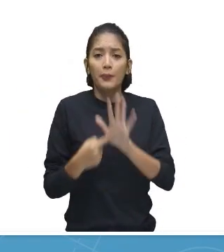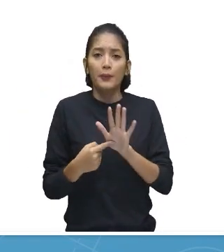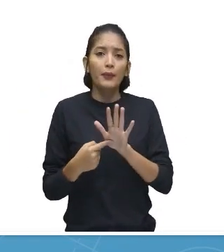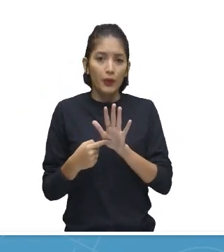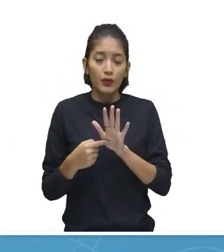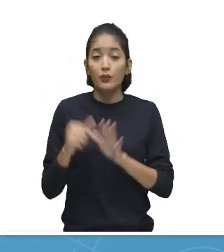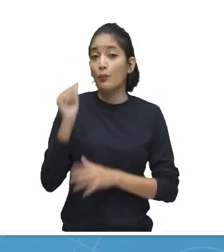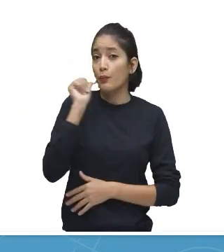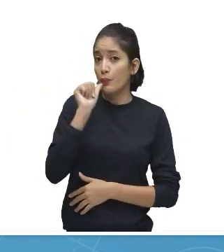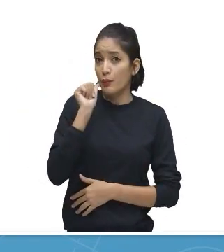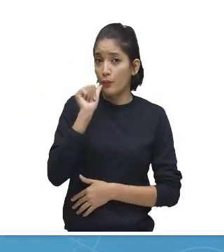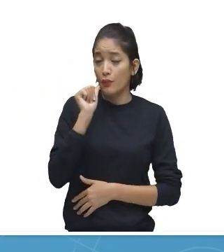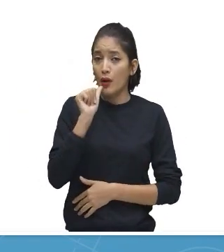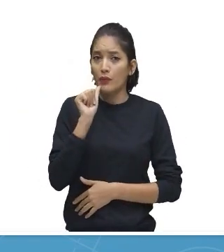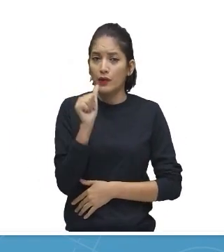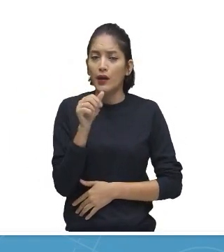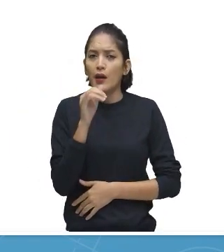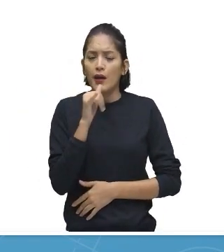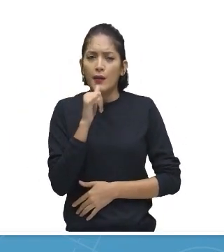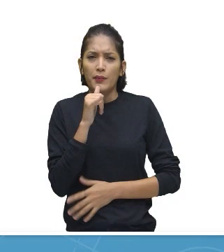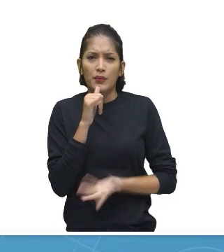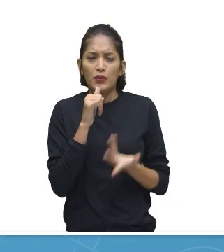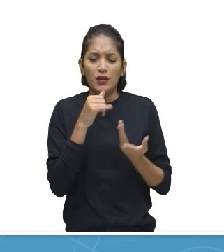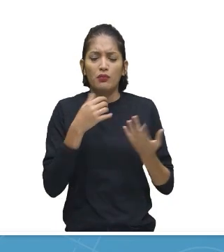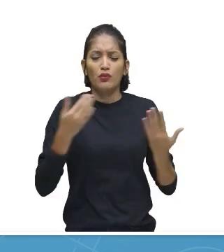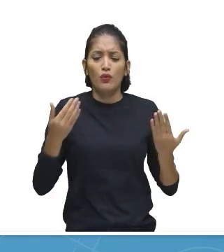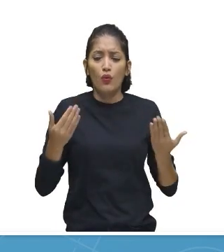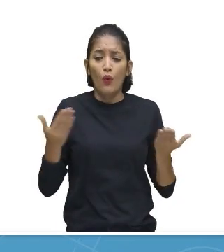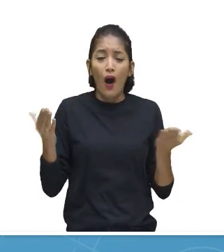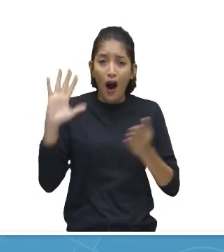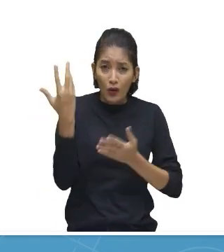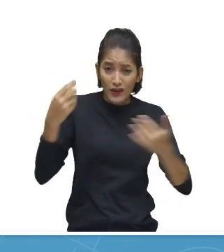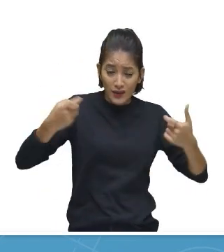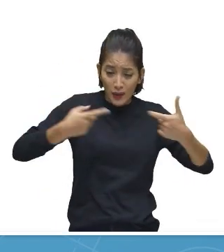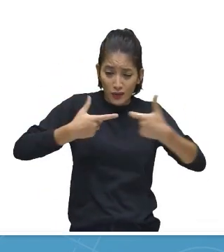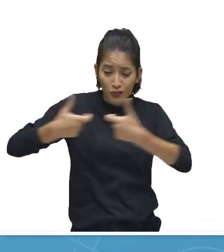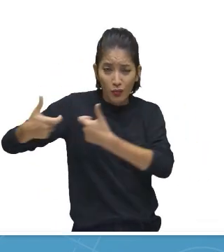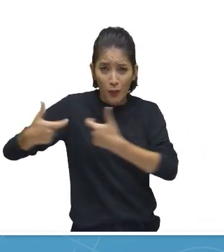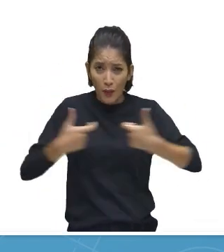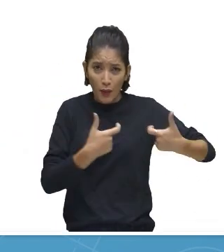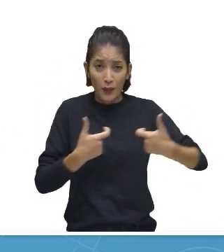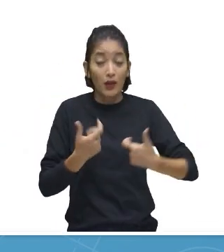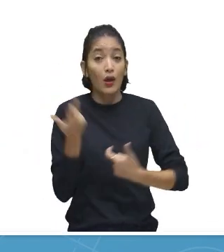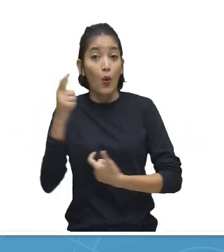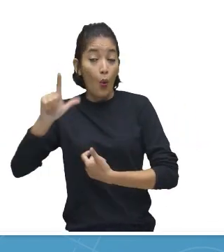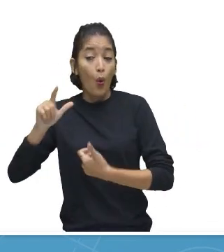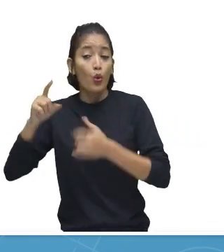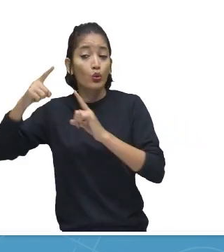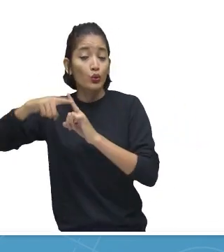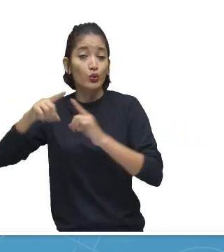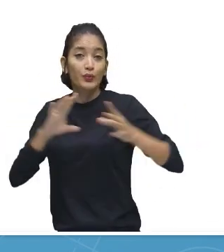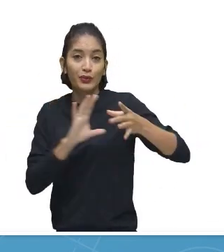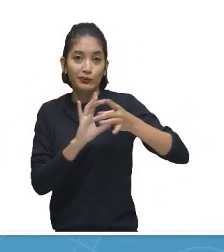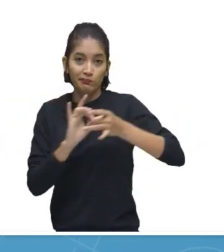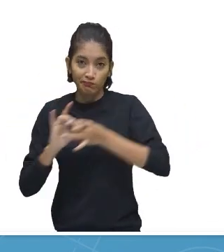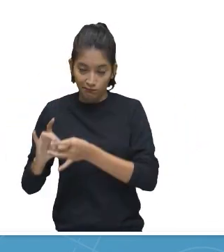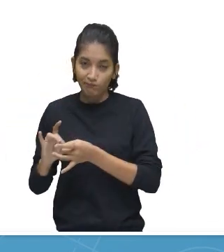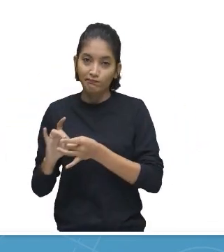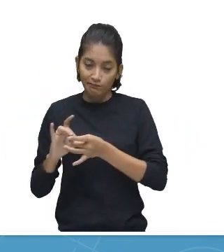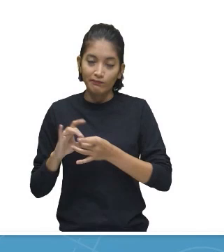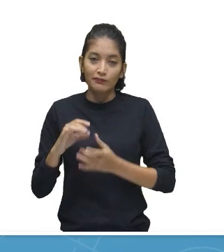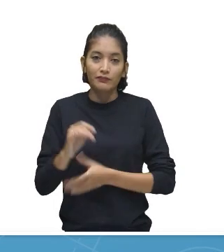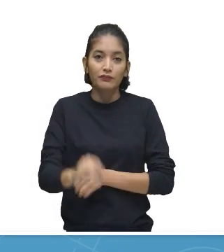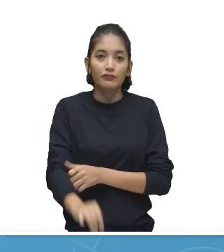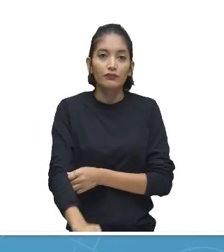de uma mulher intervindo como se fosse num cenário de guerra. Então, já temos um outro contexto, na verdade. A gente saiu